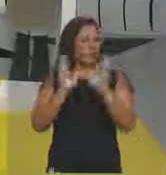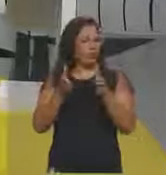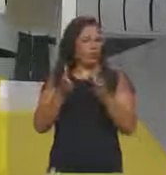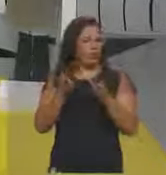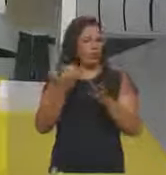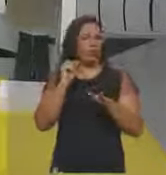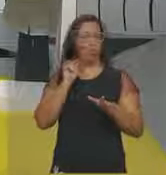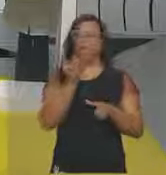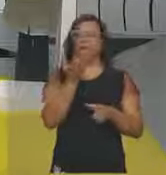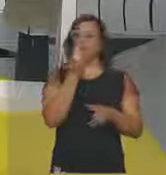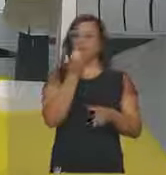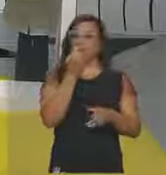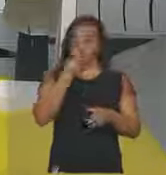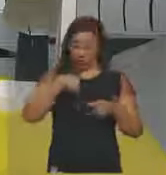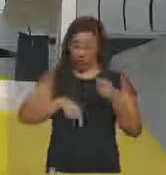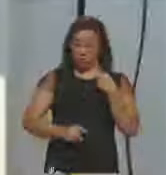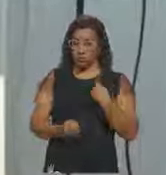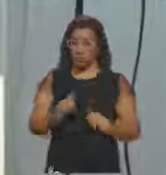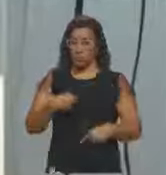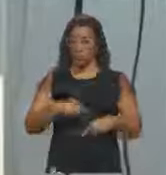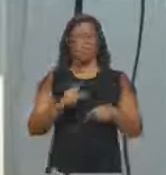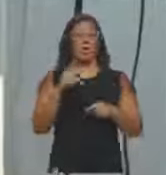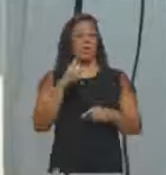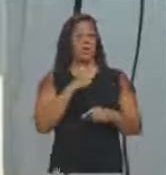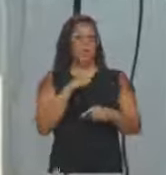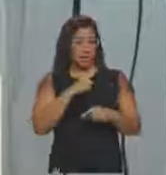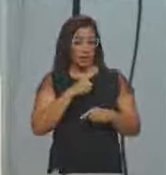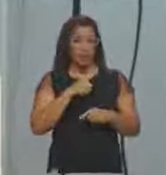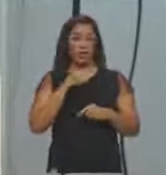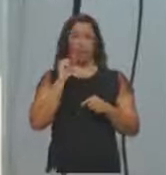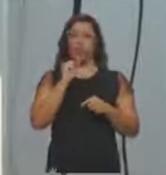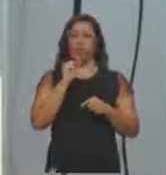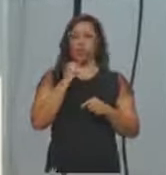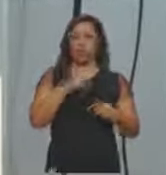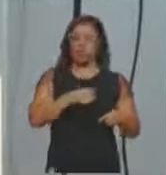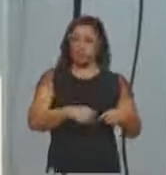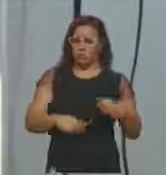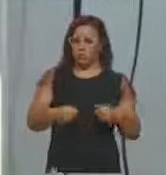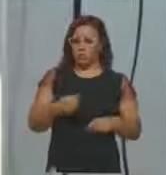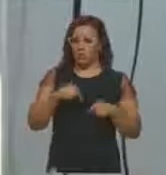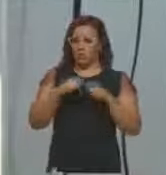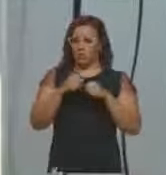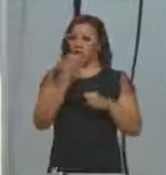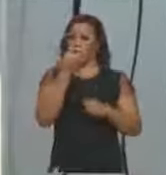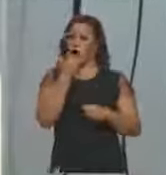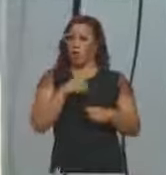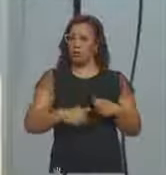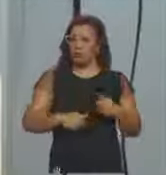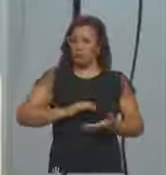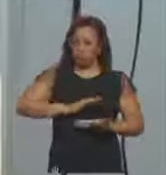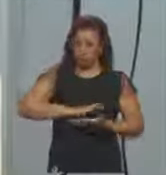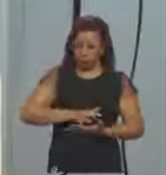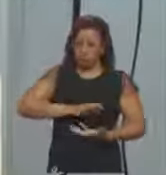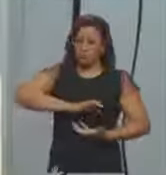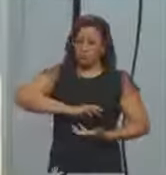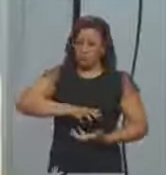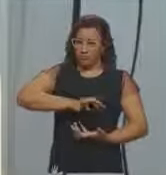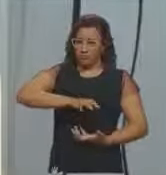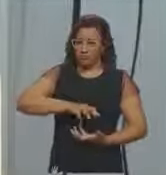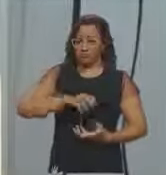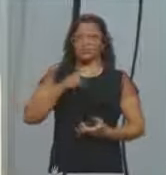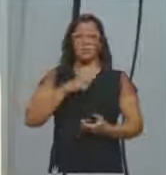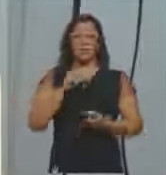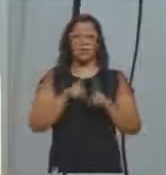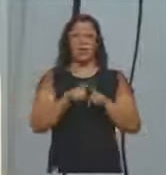o sistema digestório ele é constituído por alguns órgãos que fazem a digestão. Existe aí a